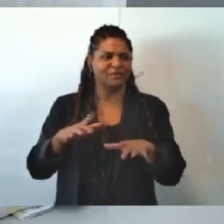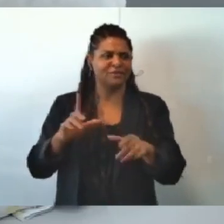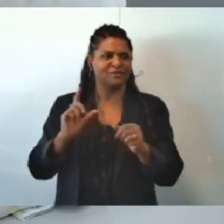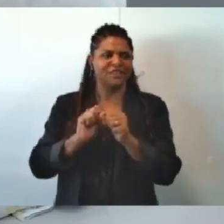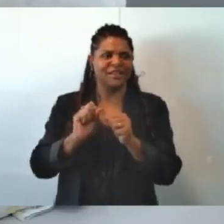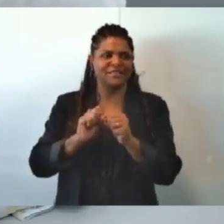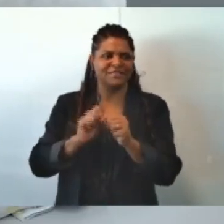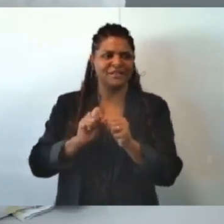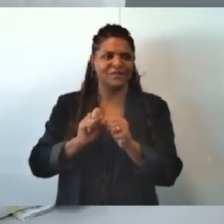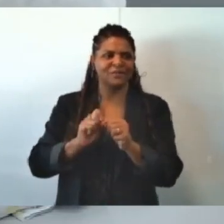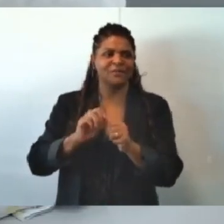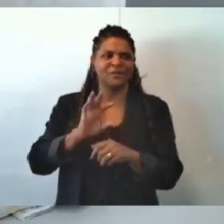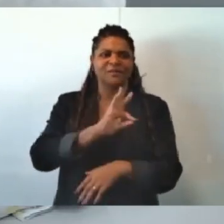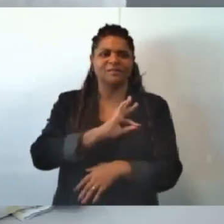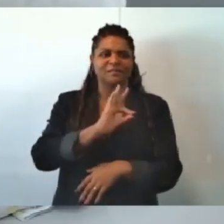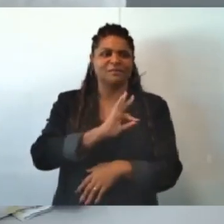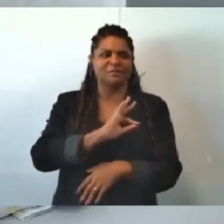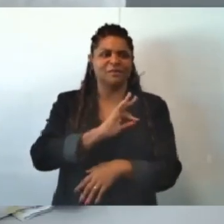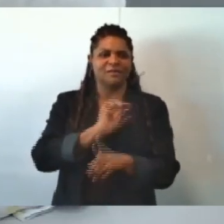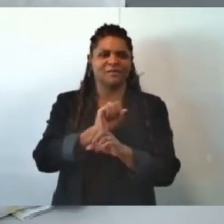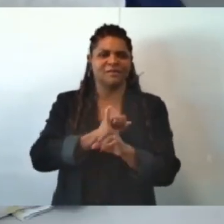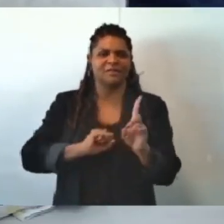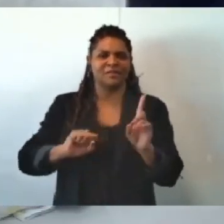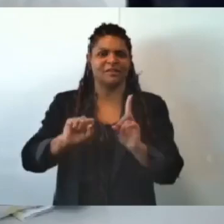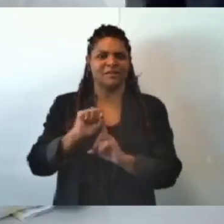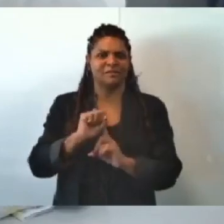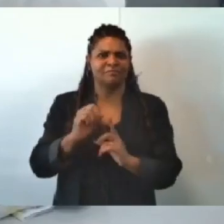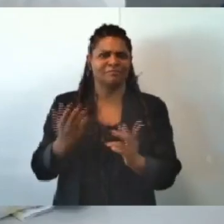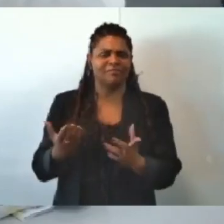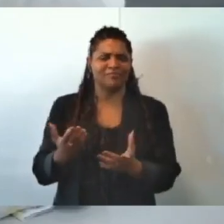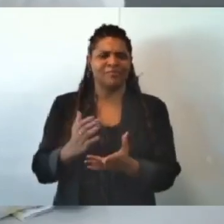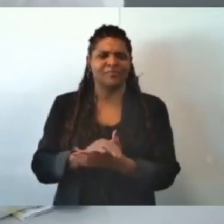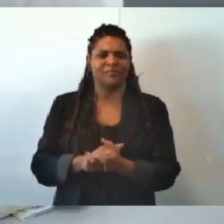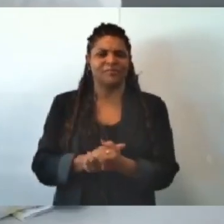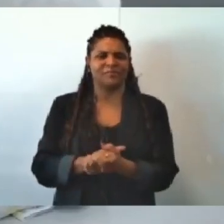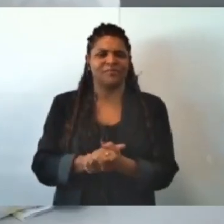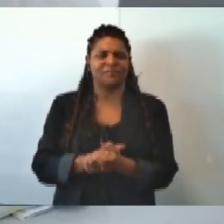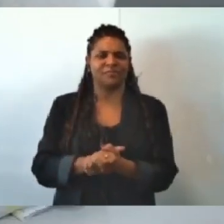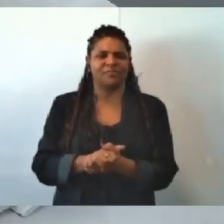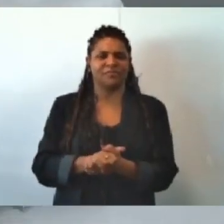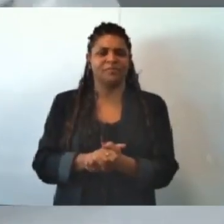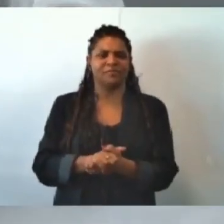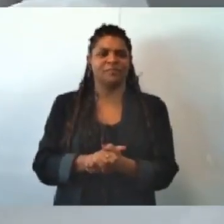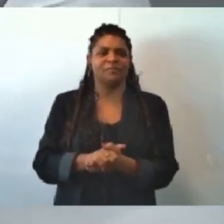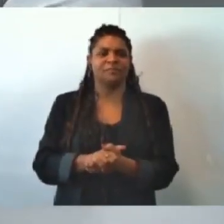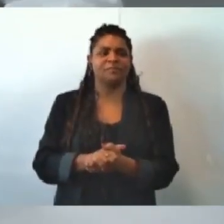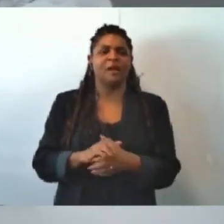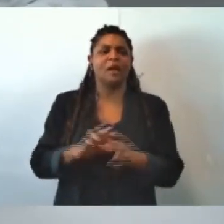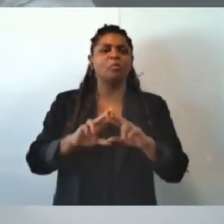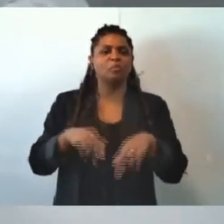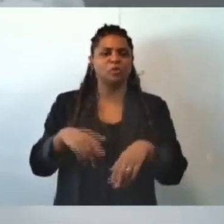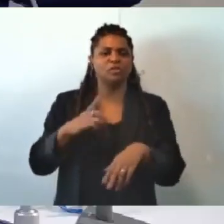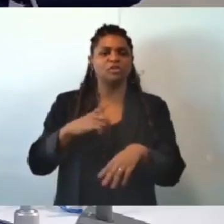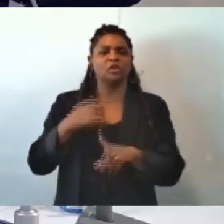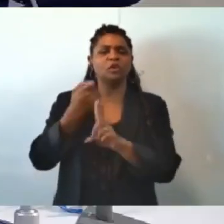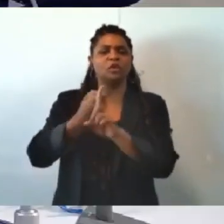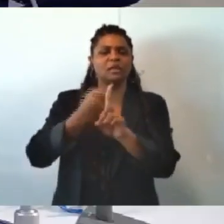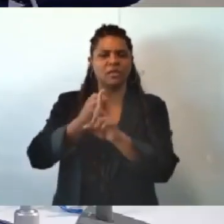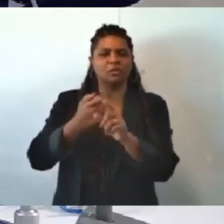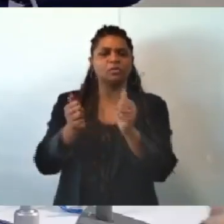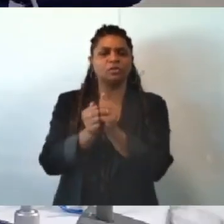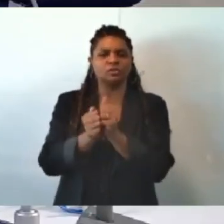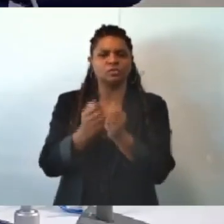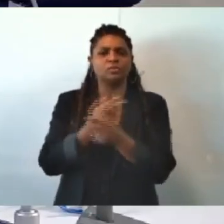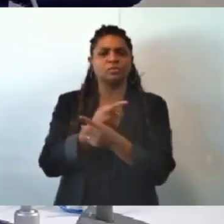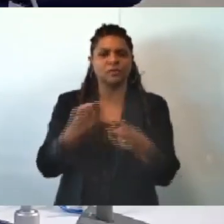coisa que aconteça na floresta, recorrem a gente. Por isso é que nós estamos entrando nessa empreitada também, tá bom? Isso aí, é isso que eu queria dizer. A gente já te conhece como